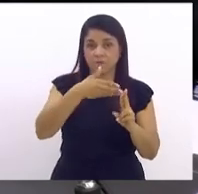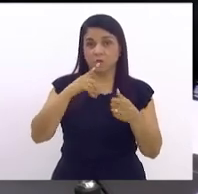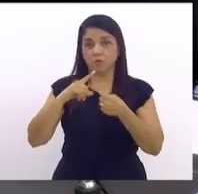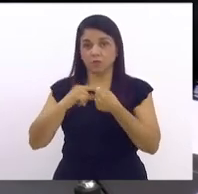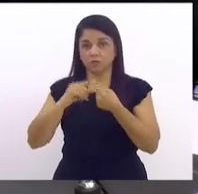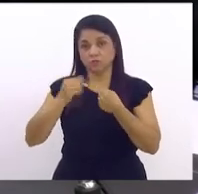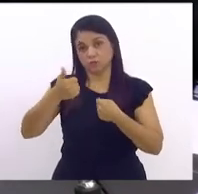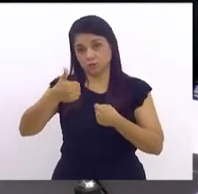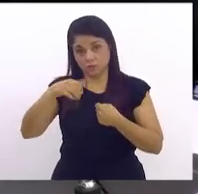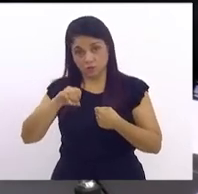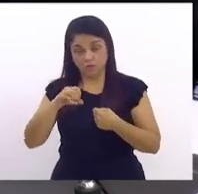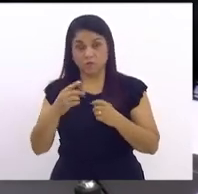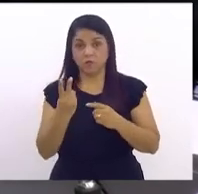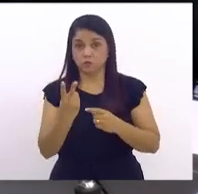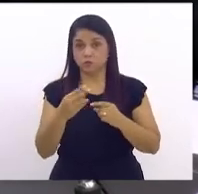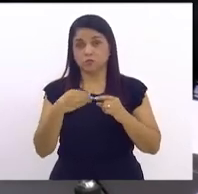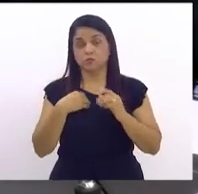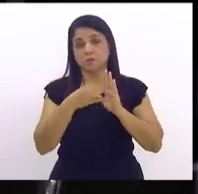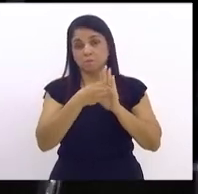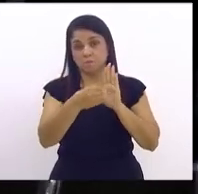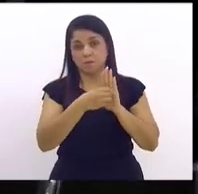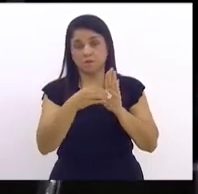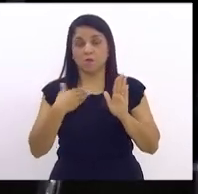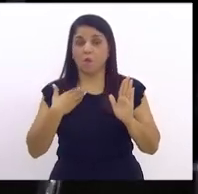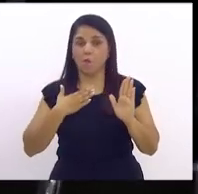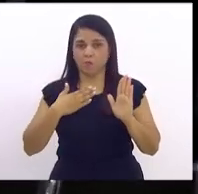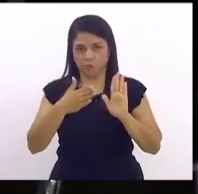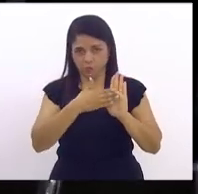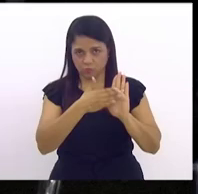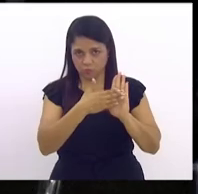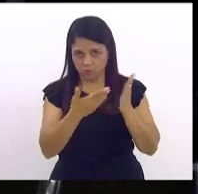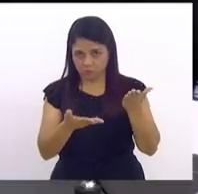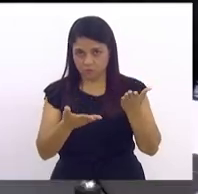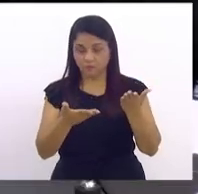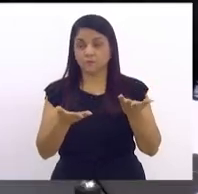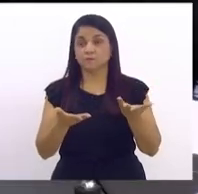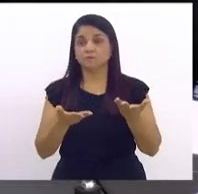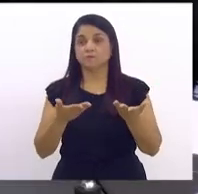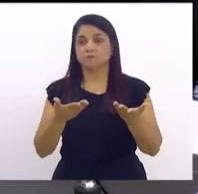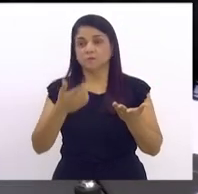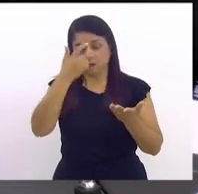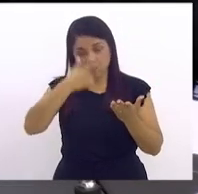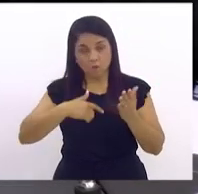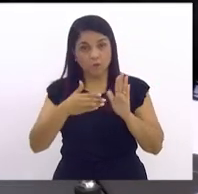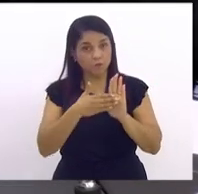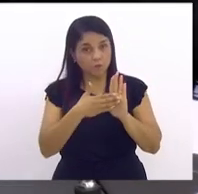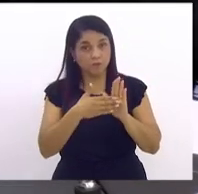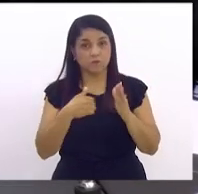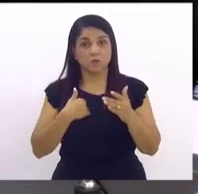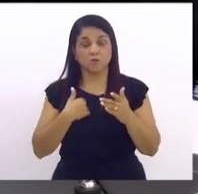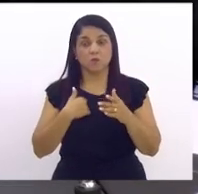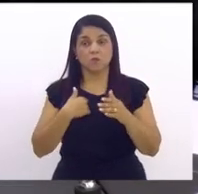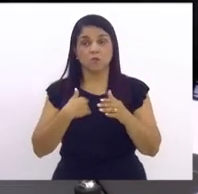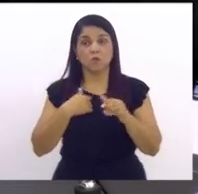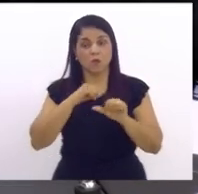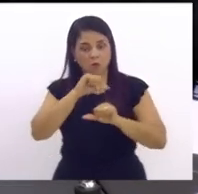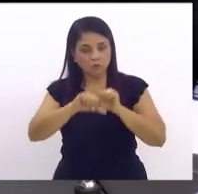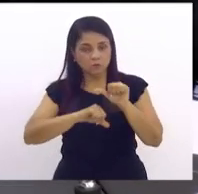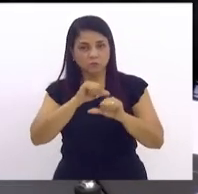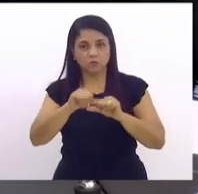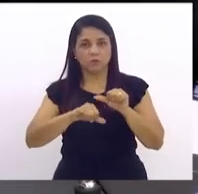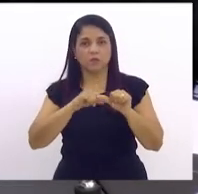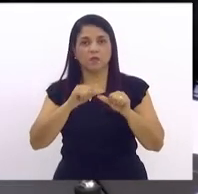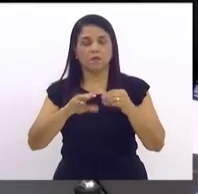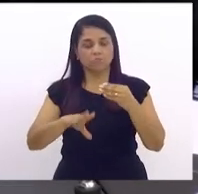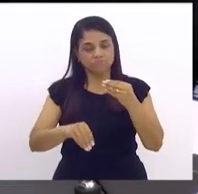propus. Mas aqui está pela legalidade pura. Pois é, mas agora a gente... eu alterei posteriormente, pela legalidade